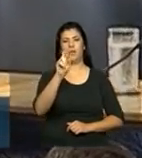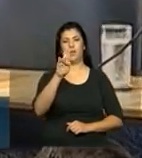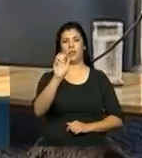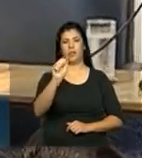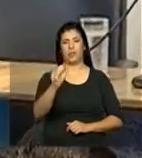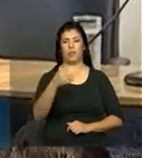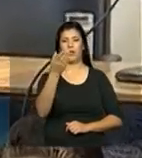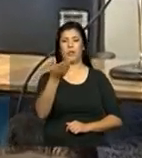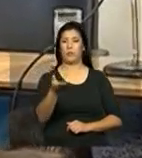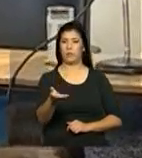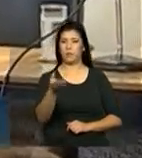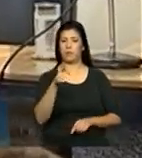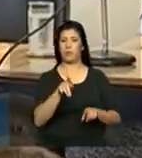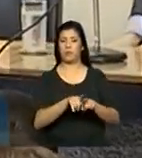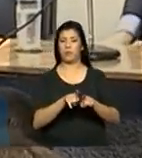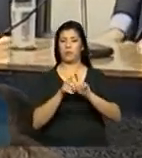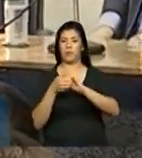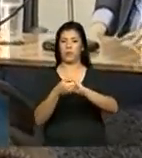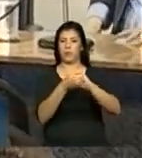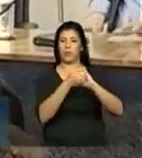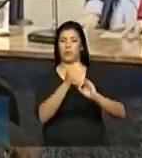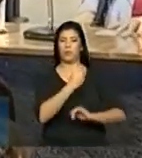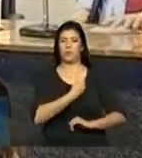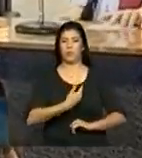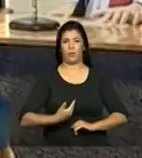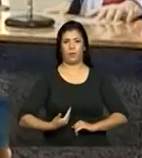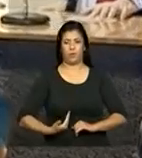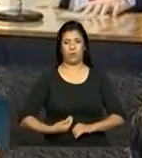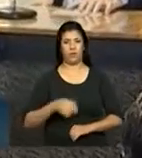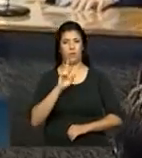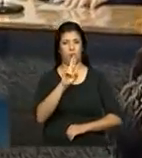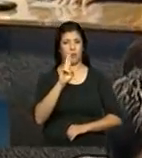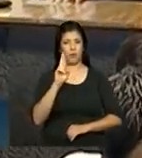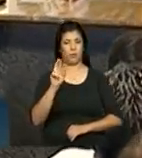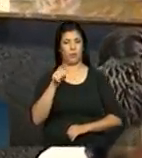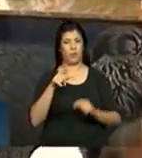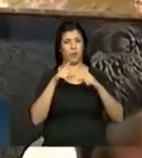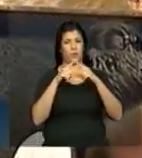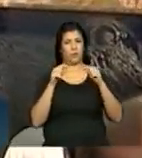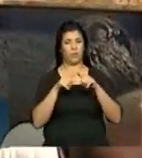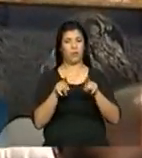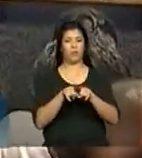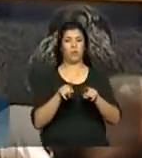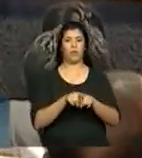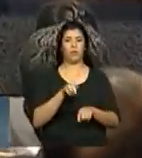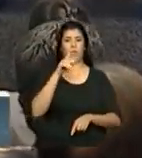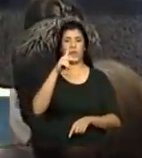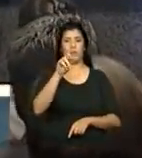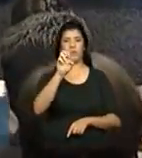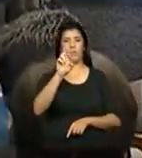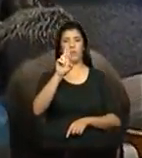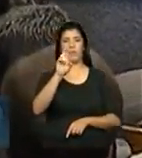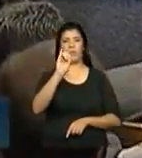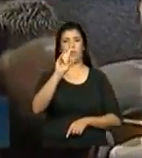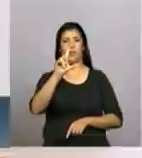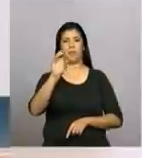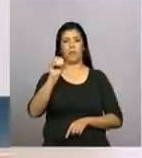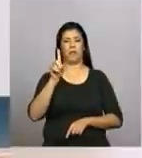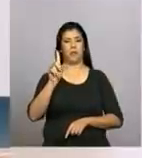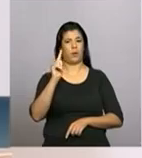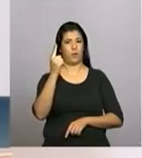Lino. Quero saudar aqui os governadores Rodrigo Rolemberg e Marcone Pirilo. Quero